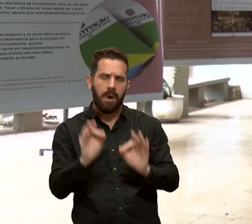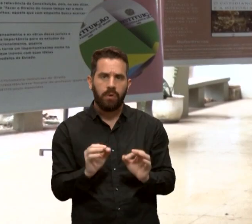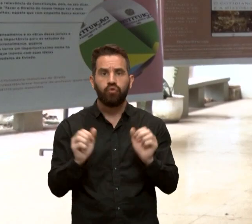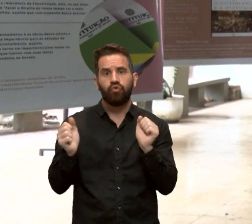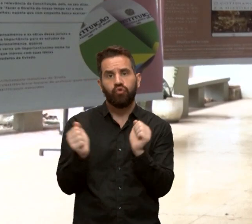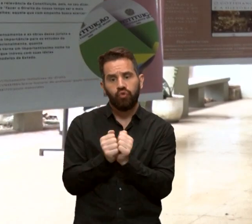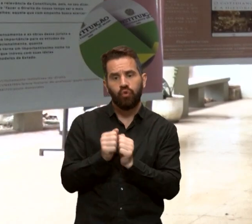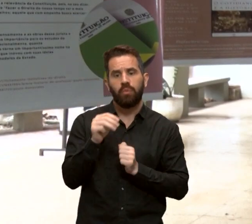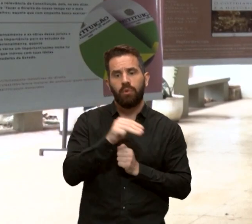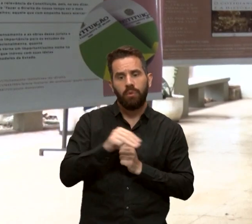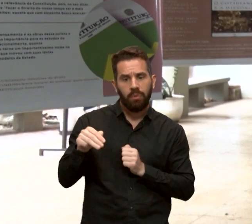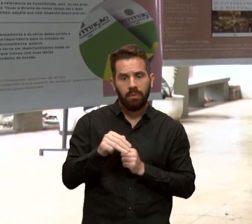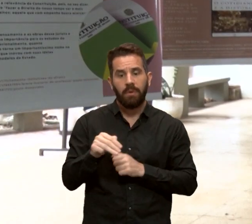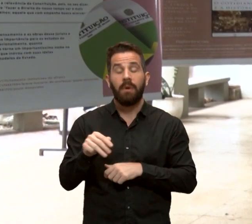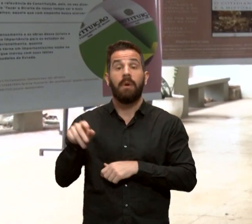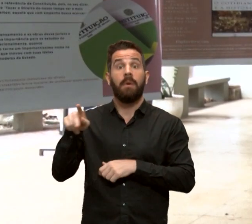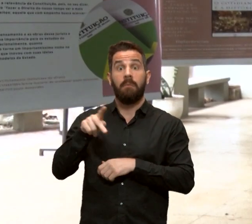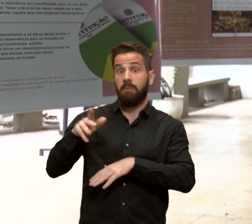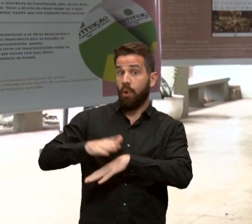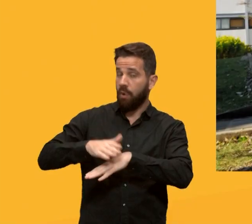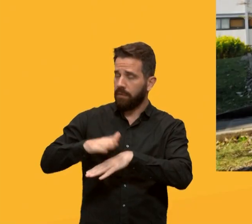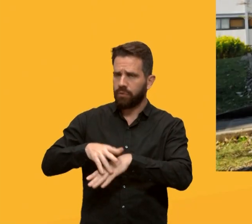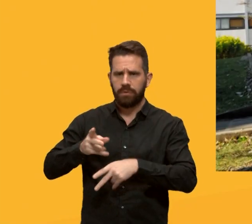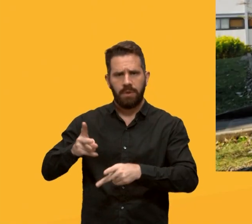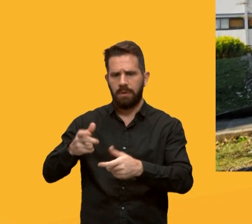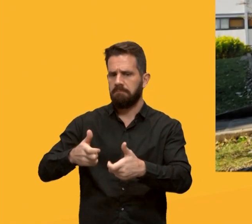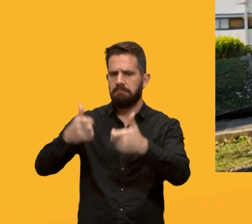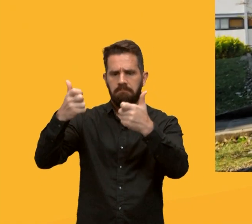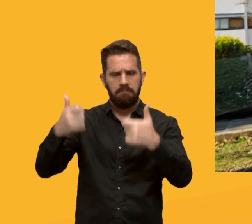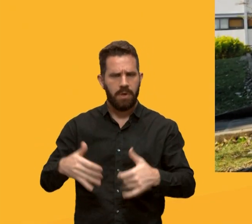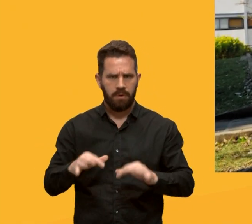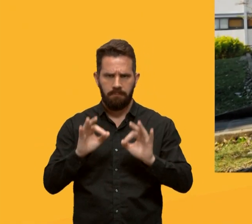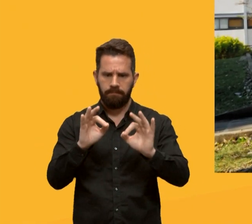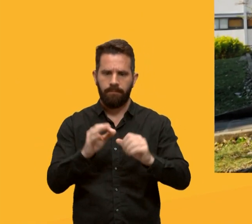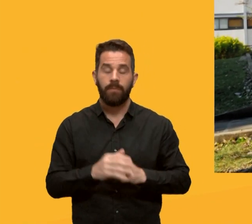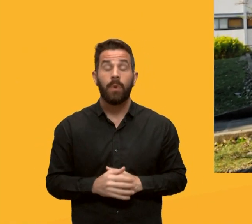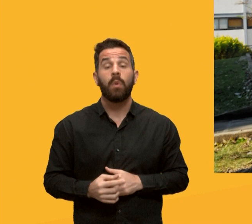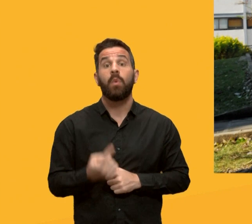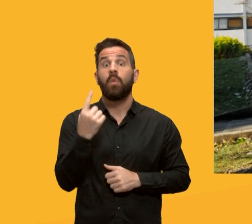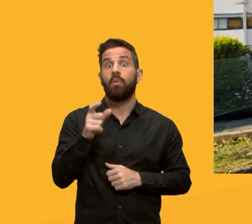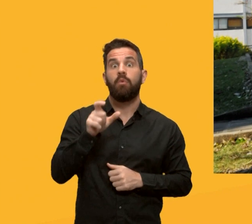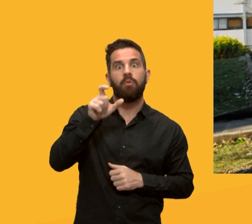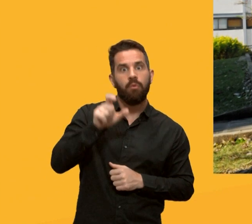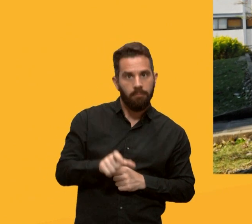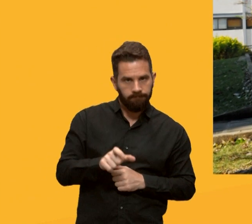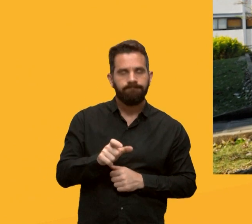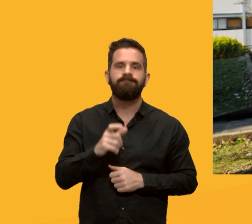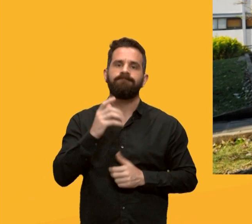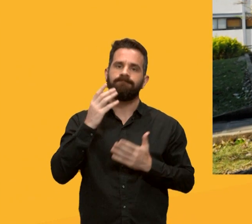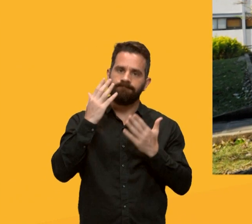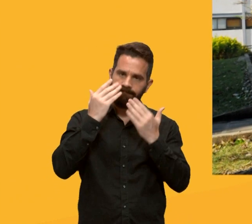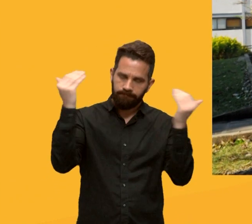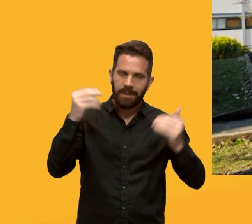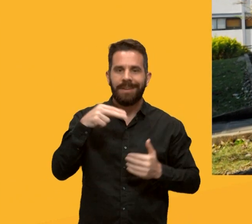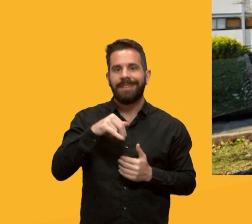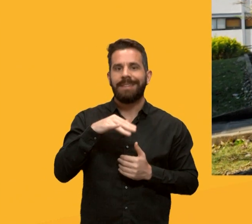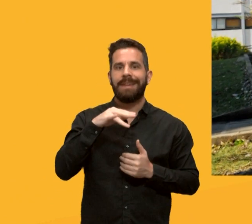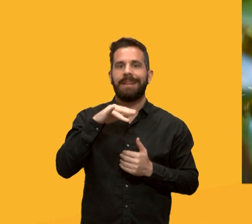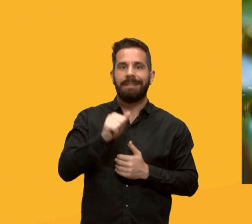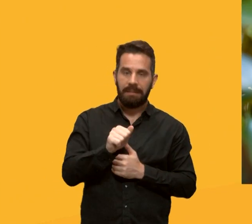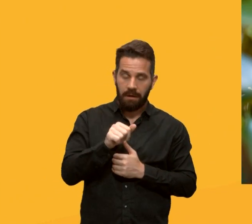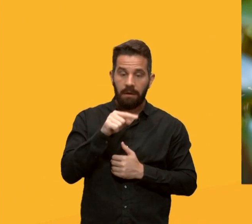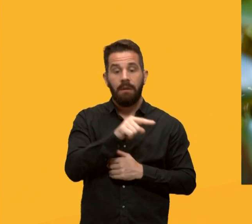que o professor sempre frisou bastante assim. Uma das pensadoras retratadas na mostra foi Nina Pacari,